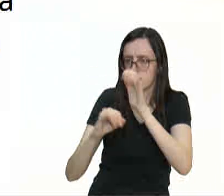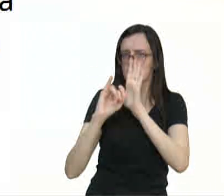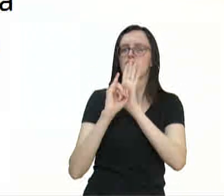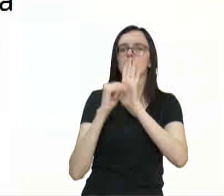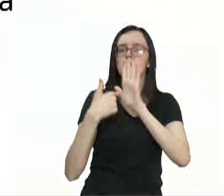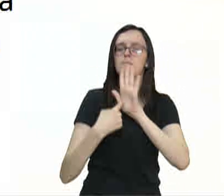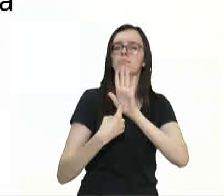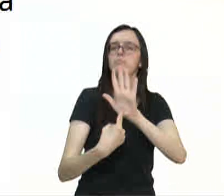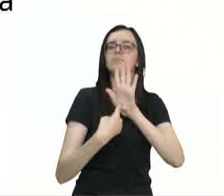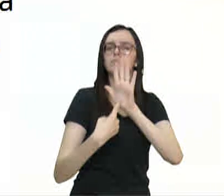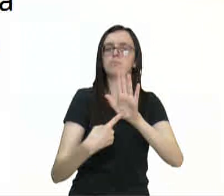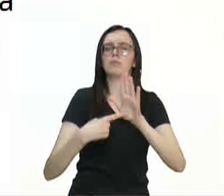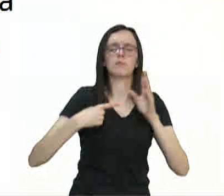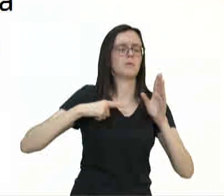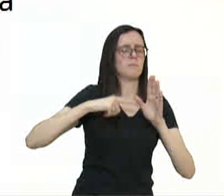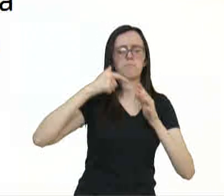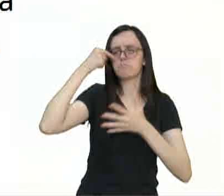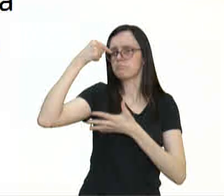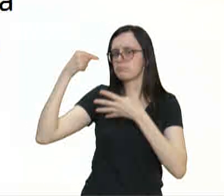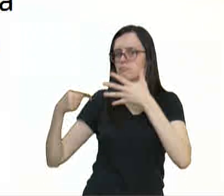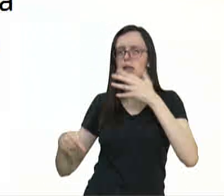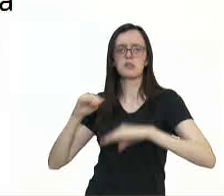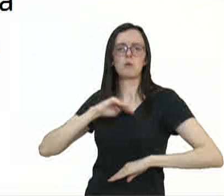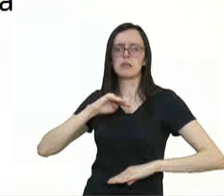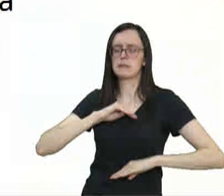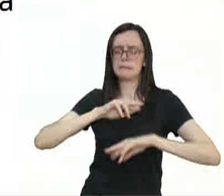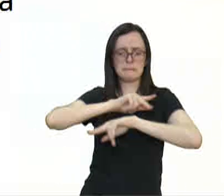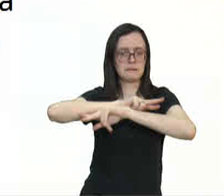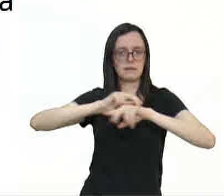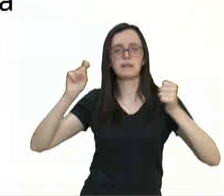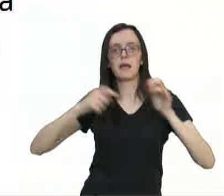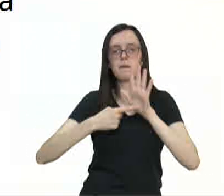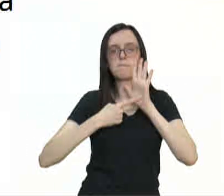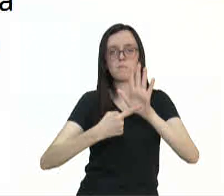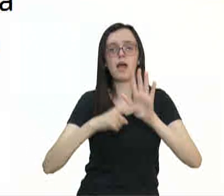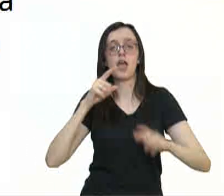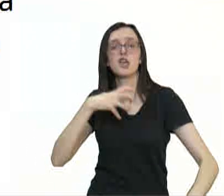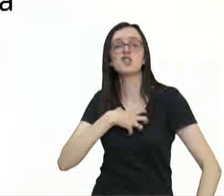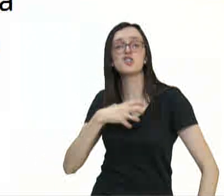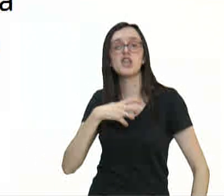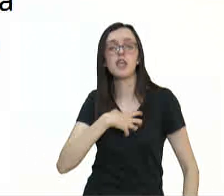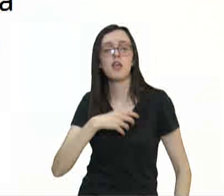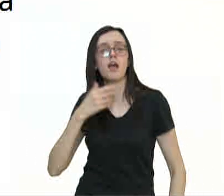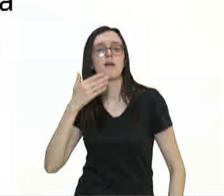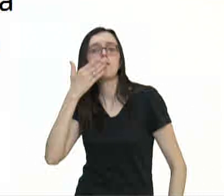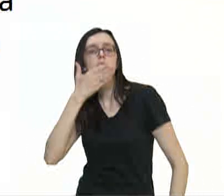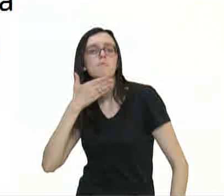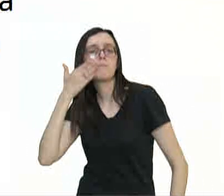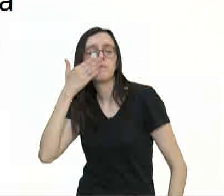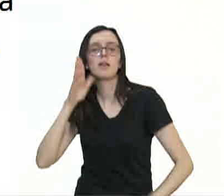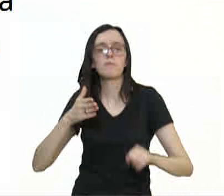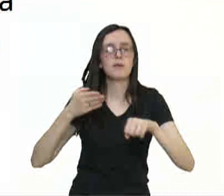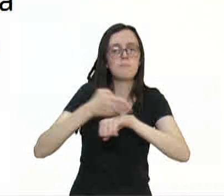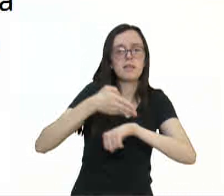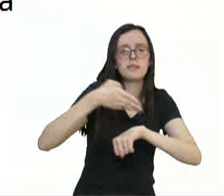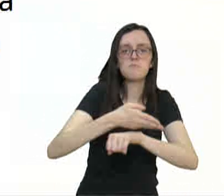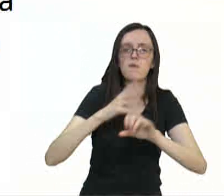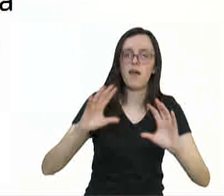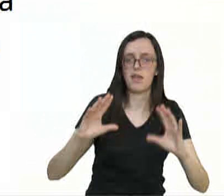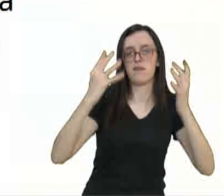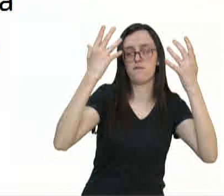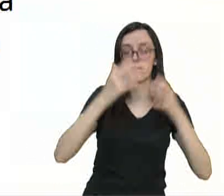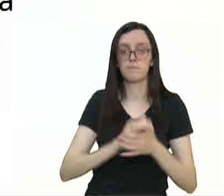manifestações que podem envolver um amplo número de situações que vão desde a fala até a participação em certos eventos.